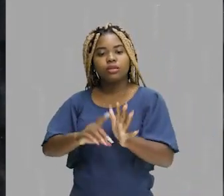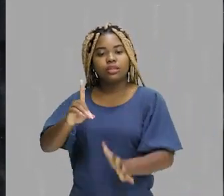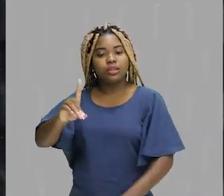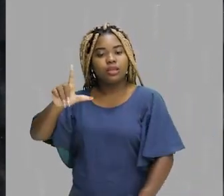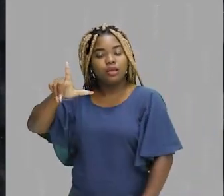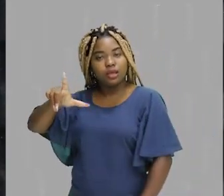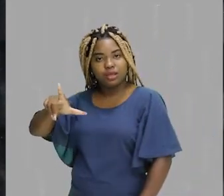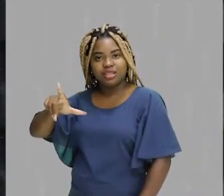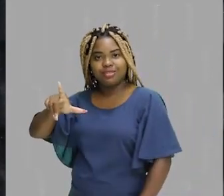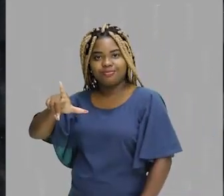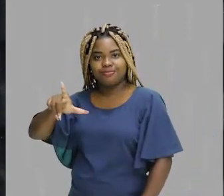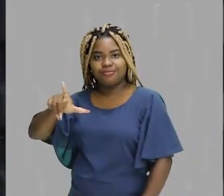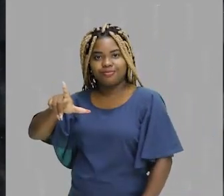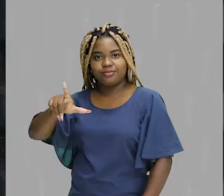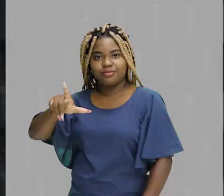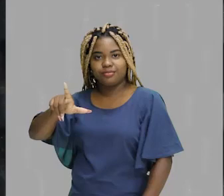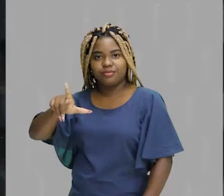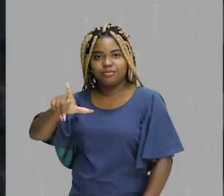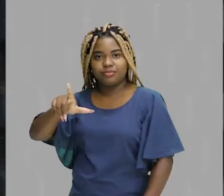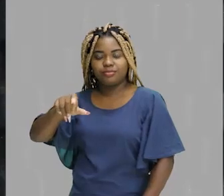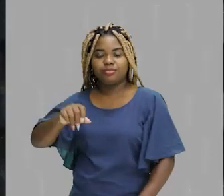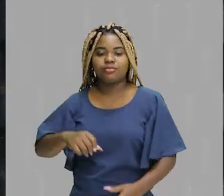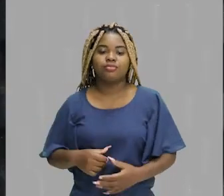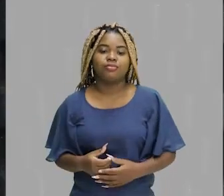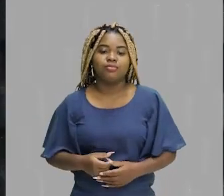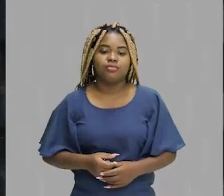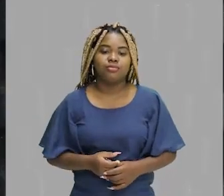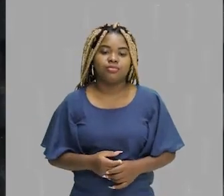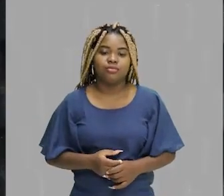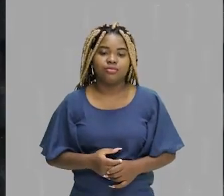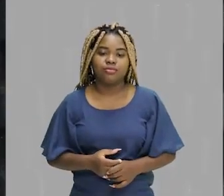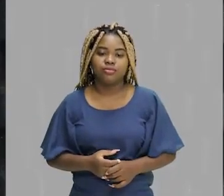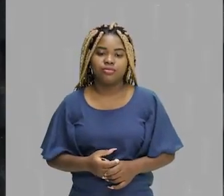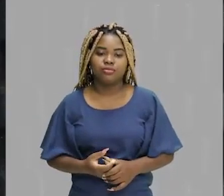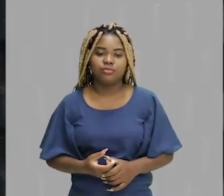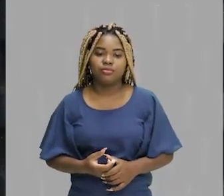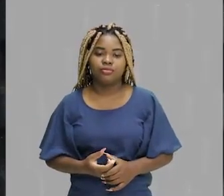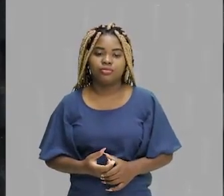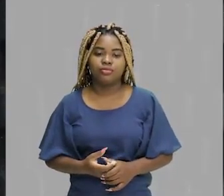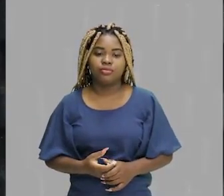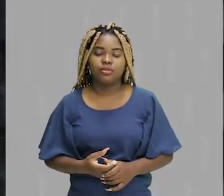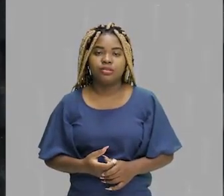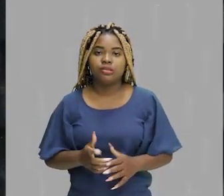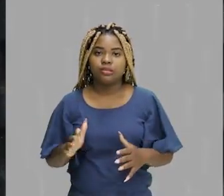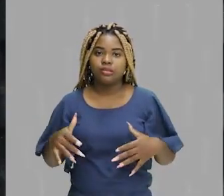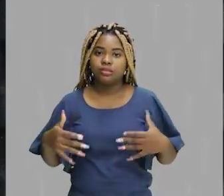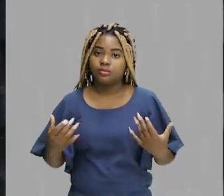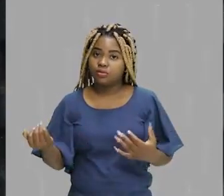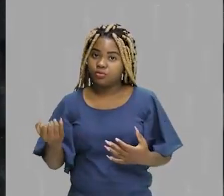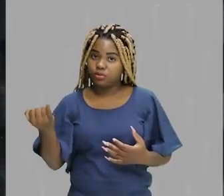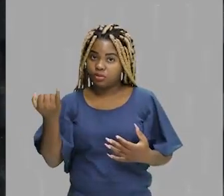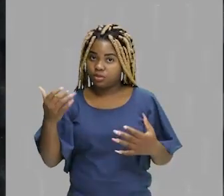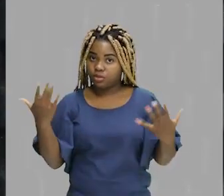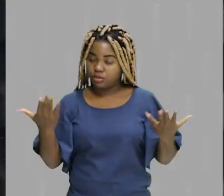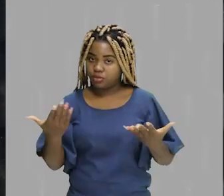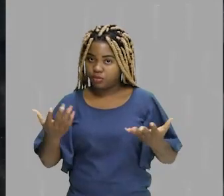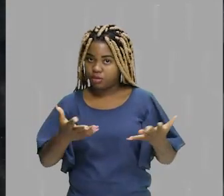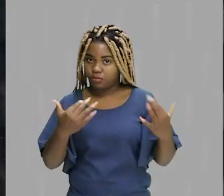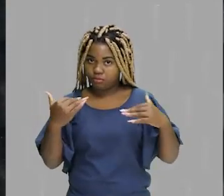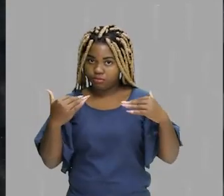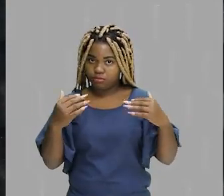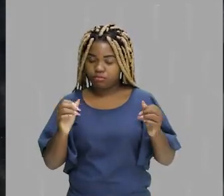DL, né? Quer dizer que nós temos a mistura do destrógeno com o levógeno. Então, turma, ó, importante agora, preste